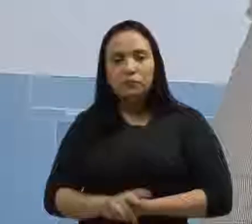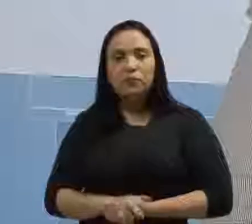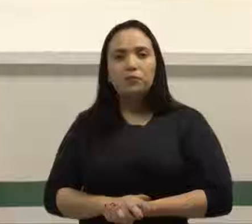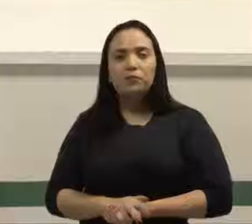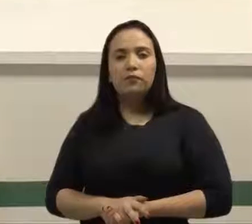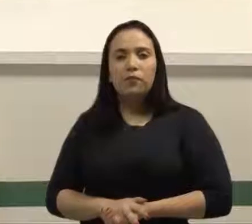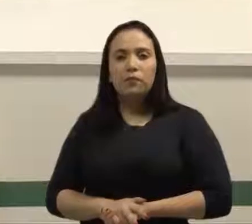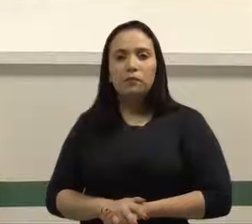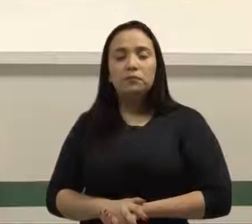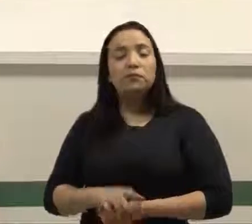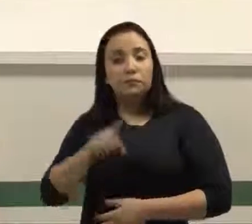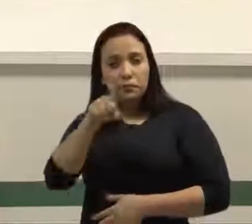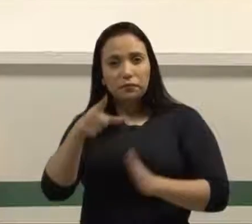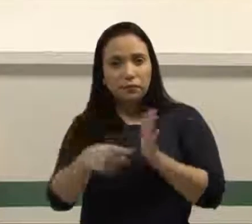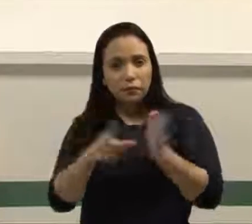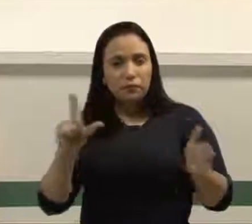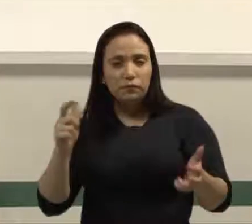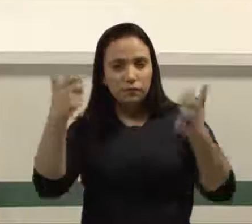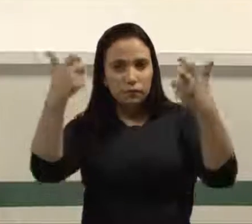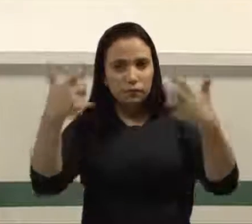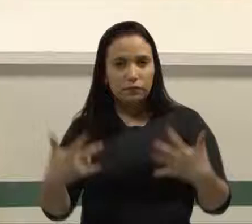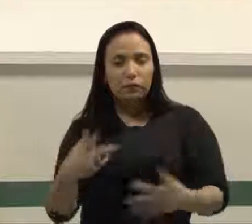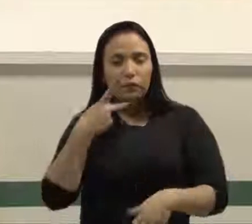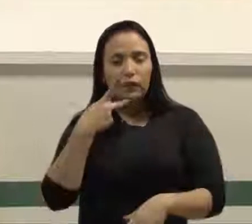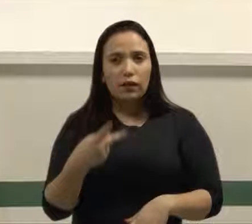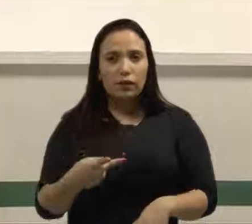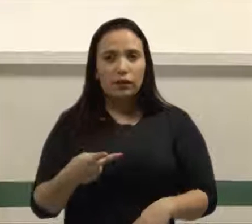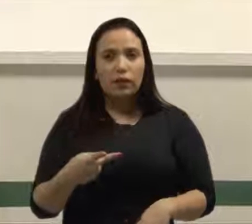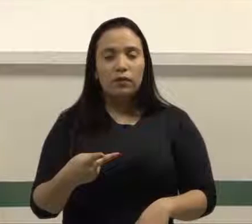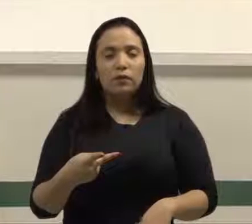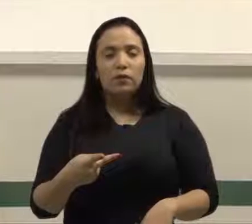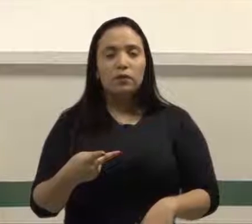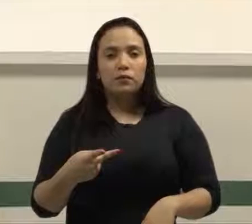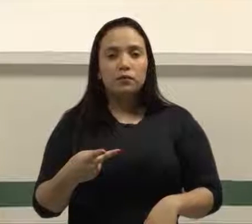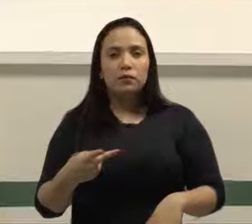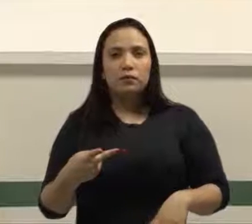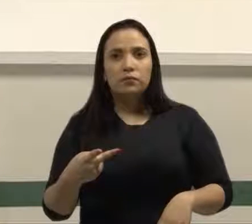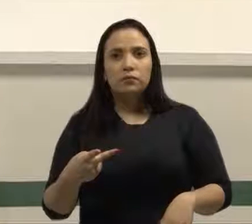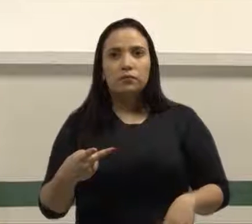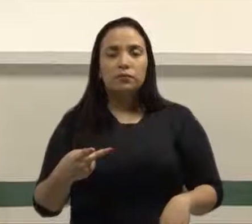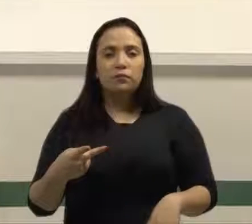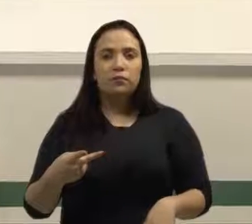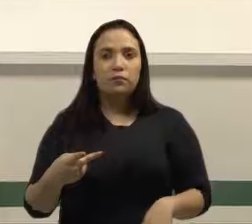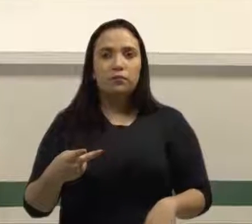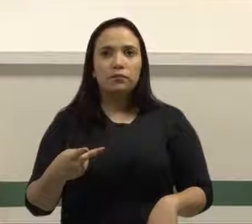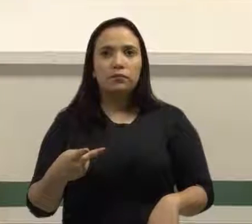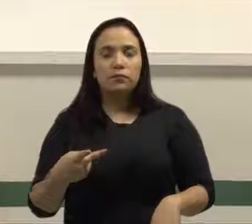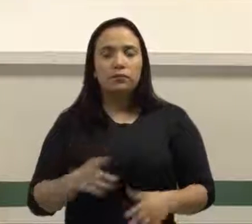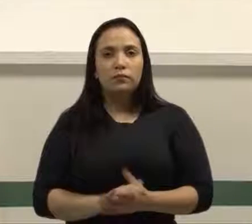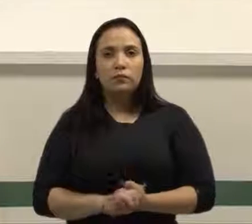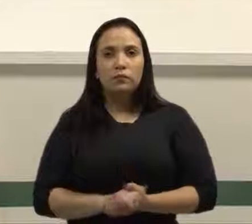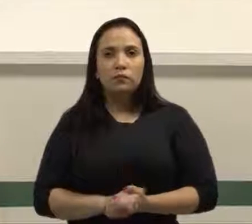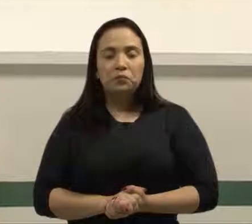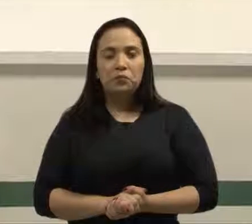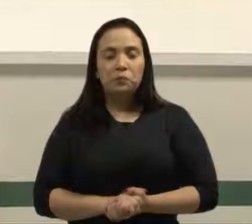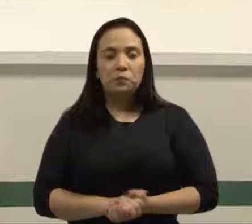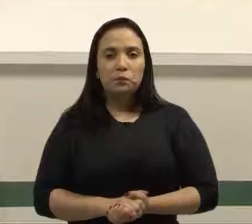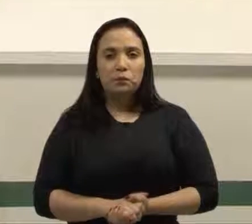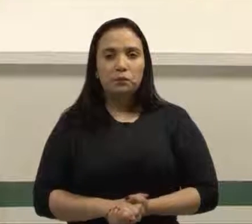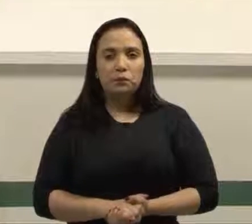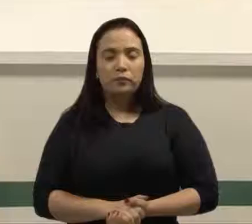Entendeu? Sem dúvida. Ele pode até, como você colocou já uma vez aqui no análise anterior que a gente fez outra vez